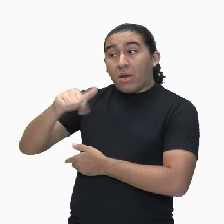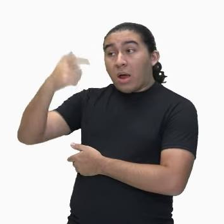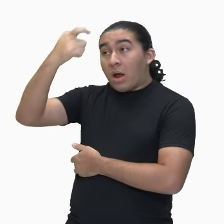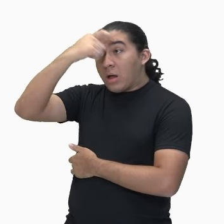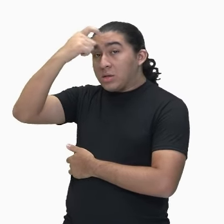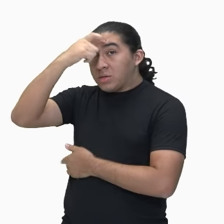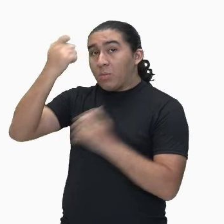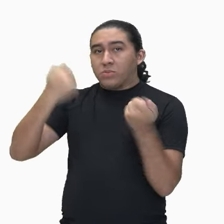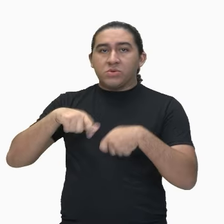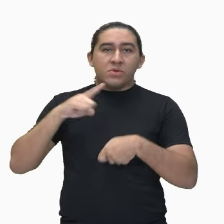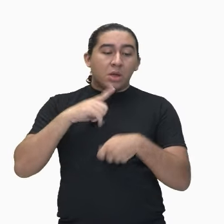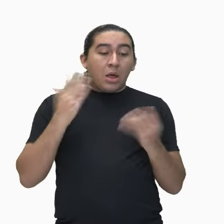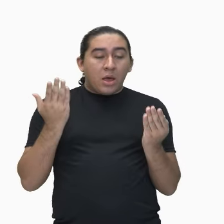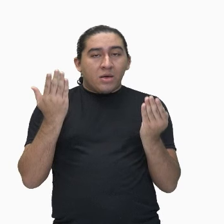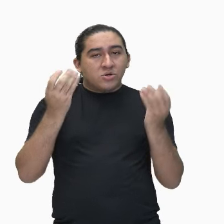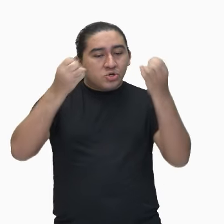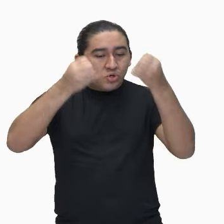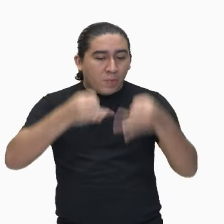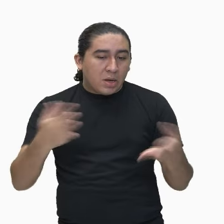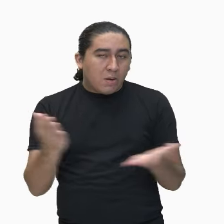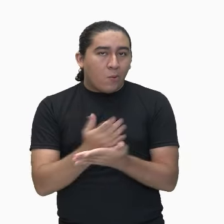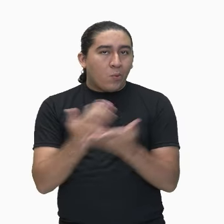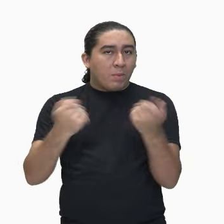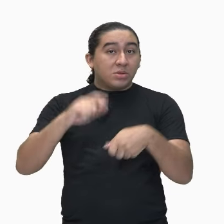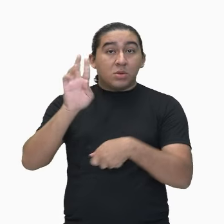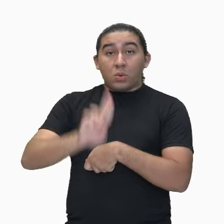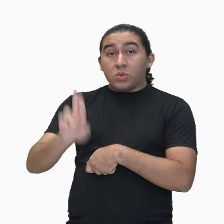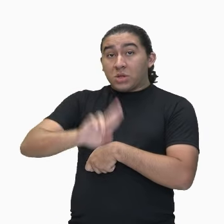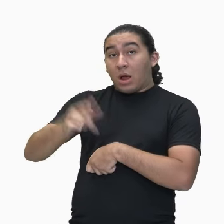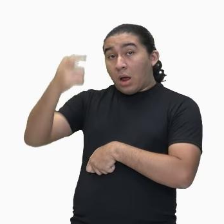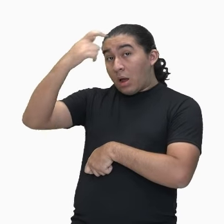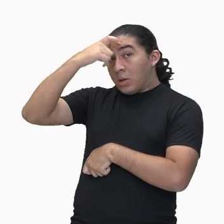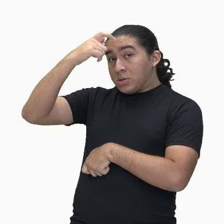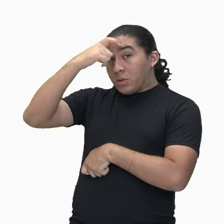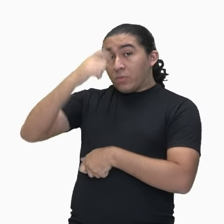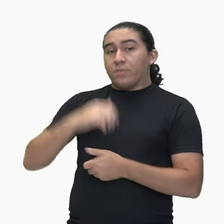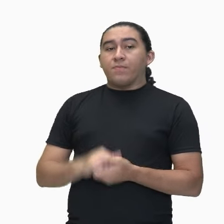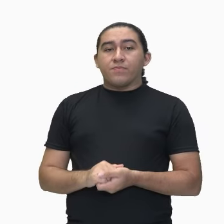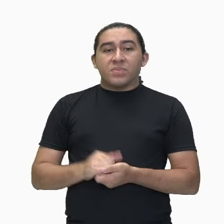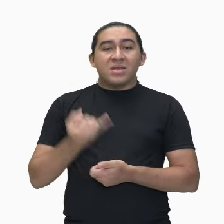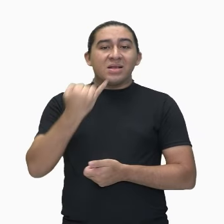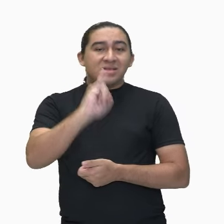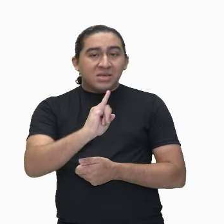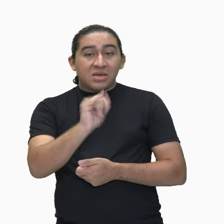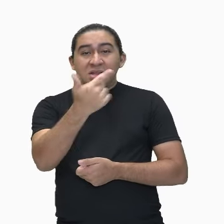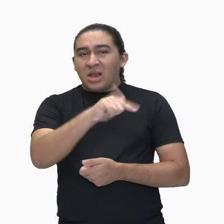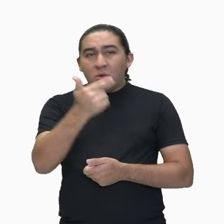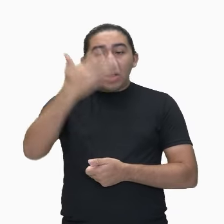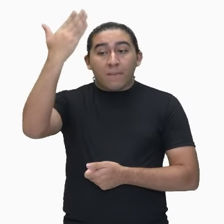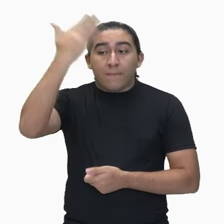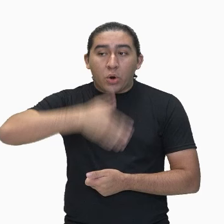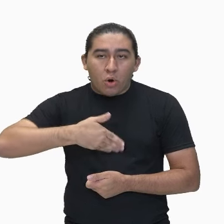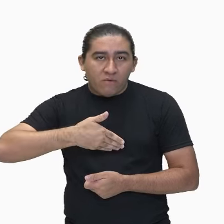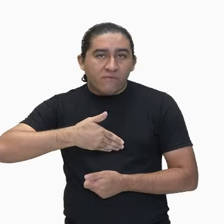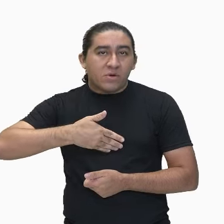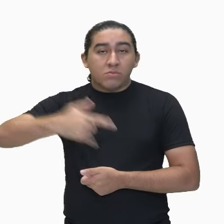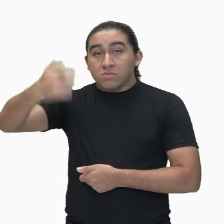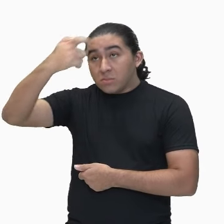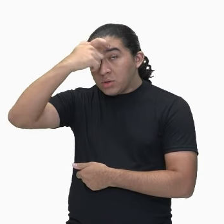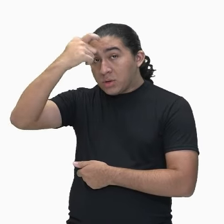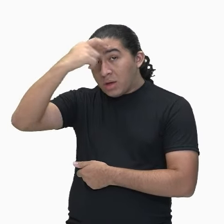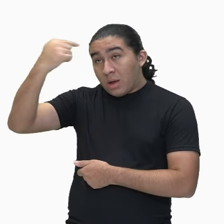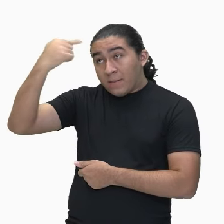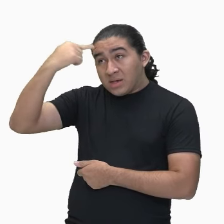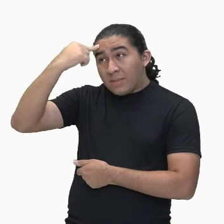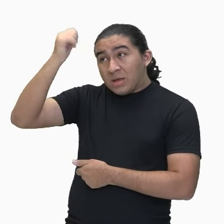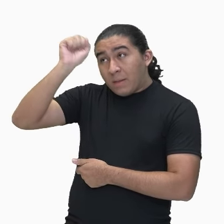critério para explicar alguma coisa. O que não é provado racionalmente,